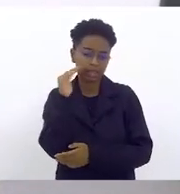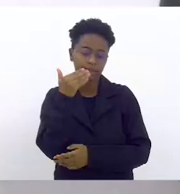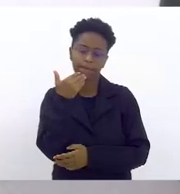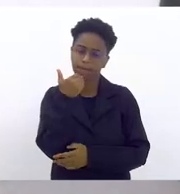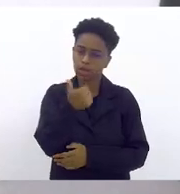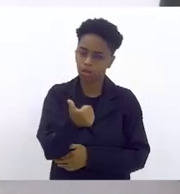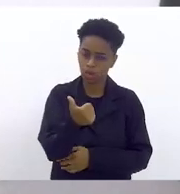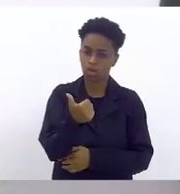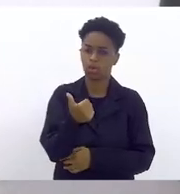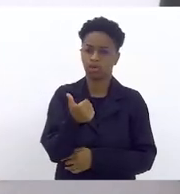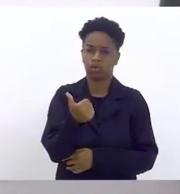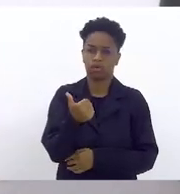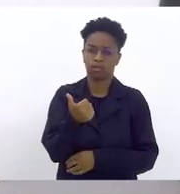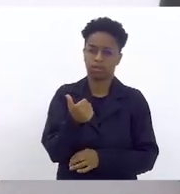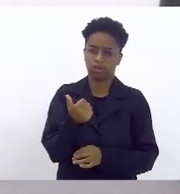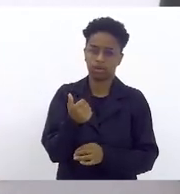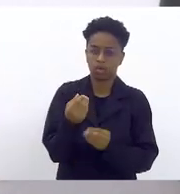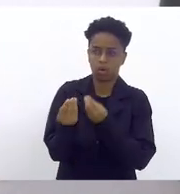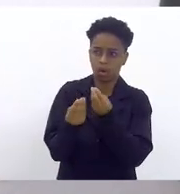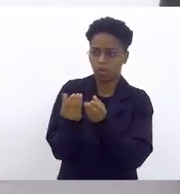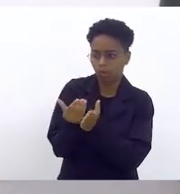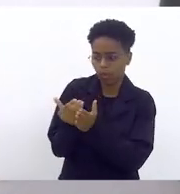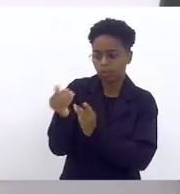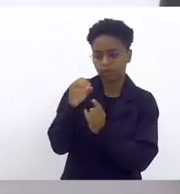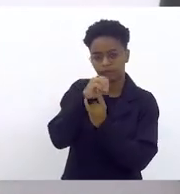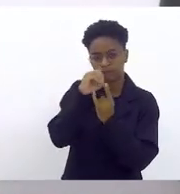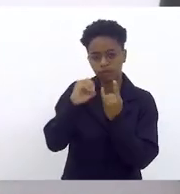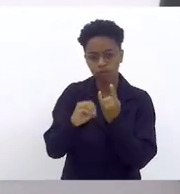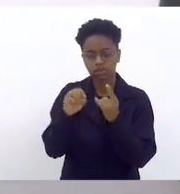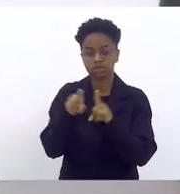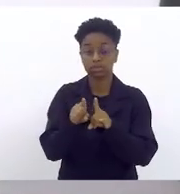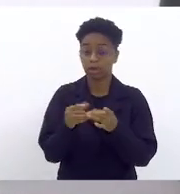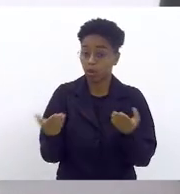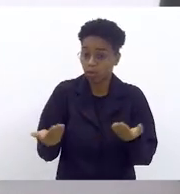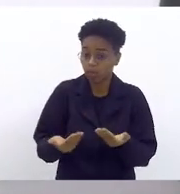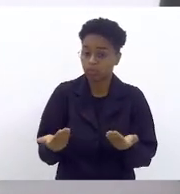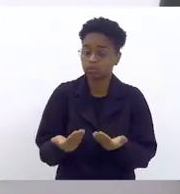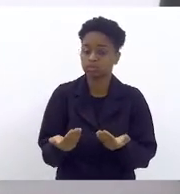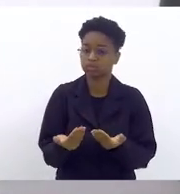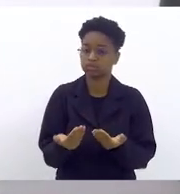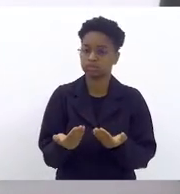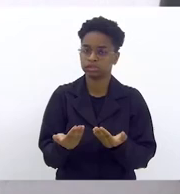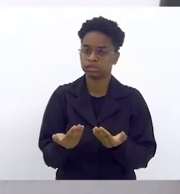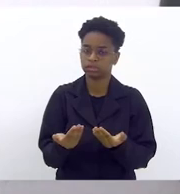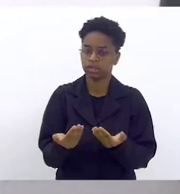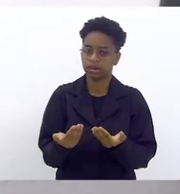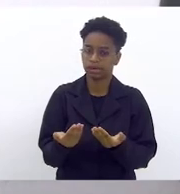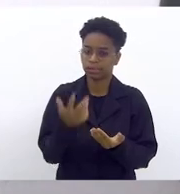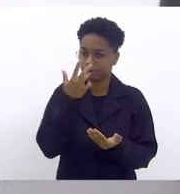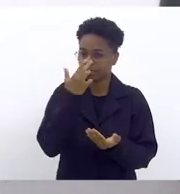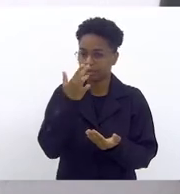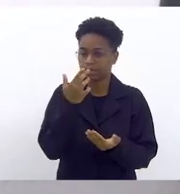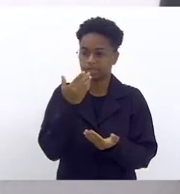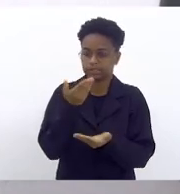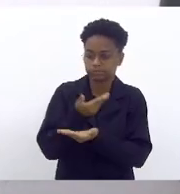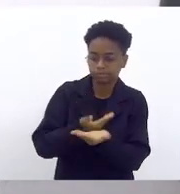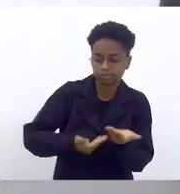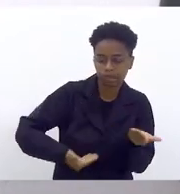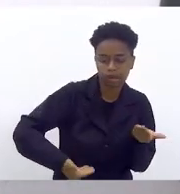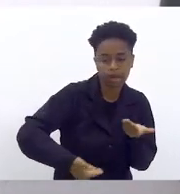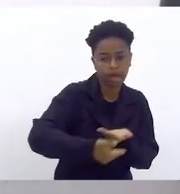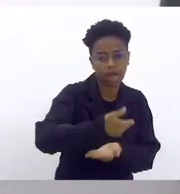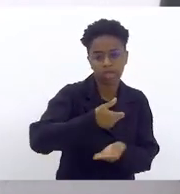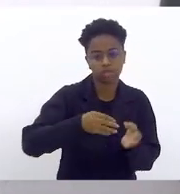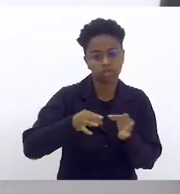ainda aquilo que se originou lá na freu Cruise que hoje acaba atravessando por todos os estados